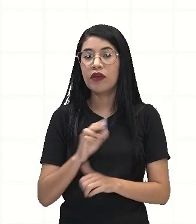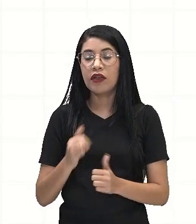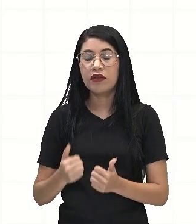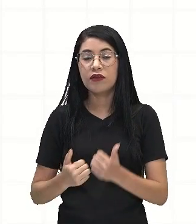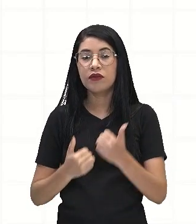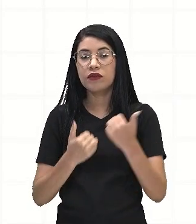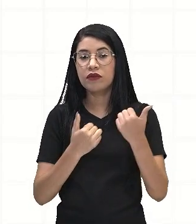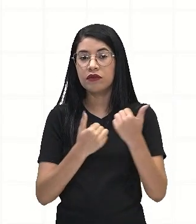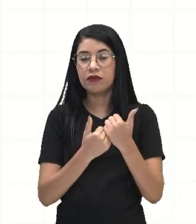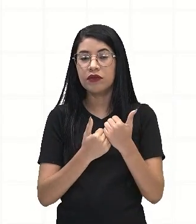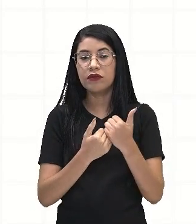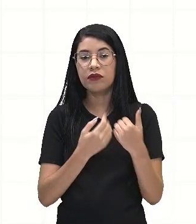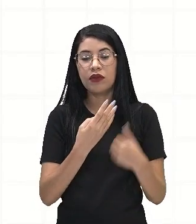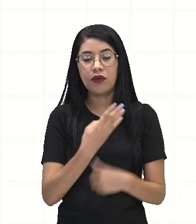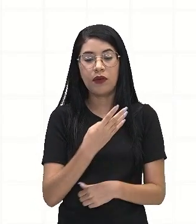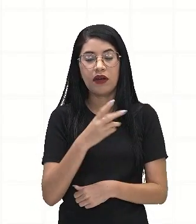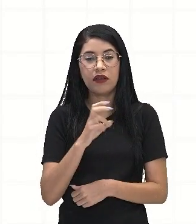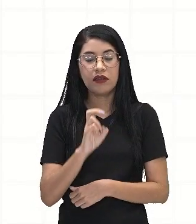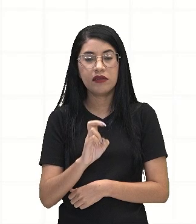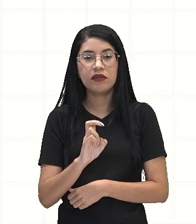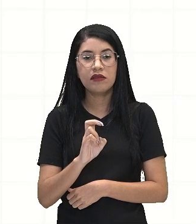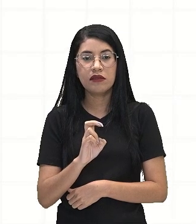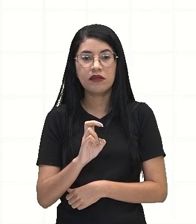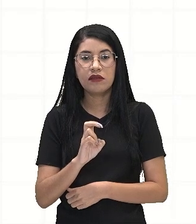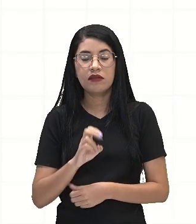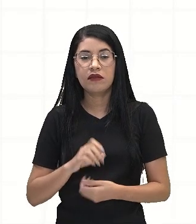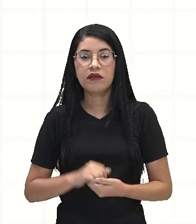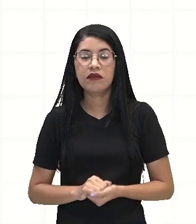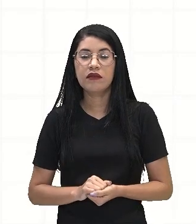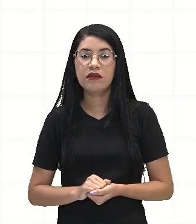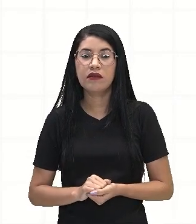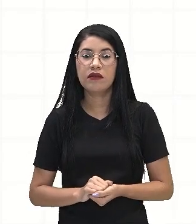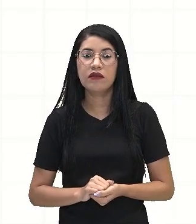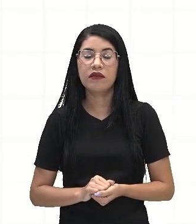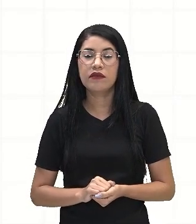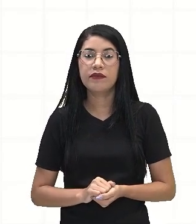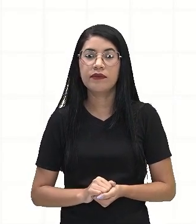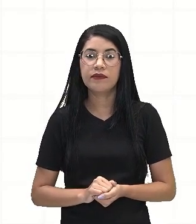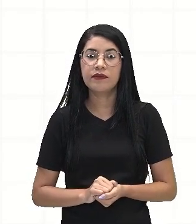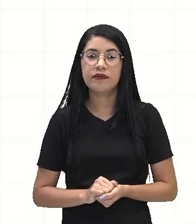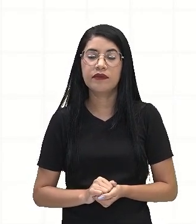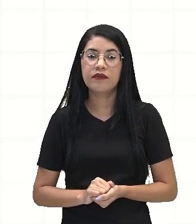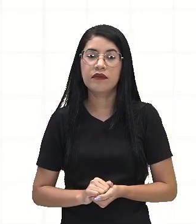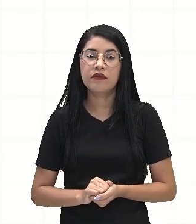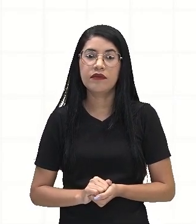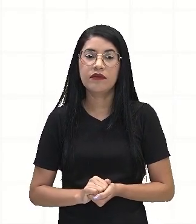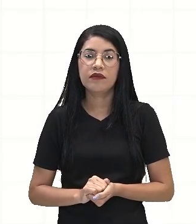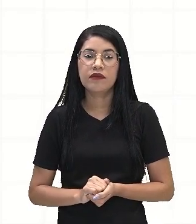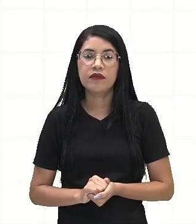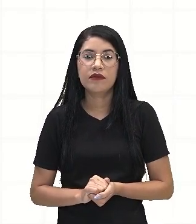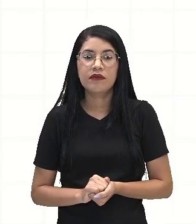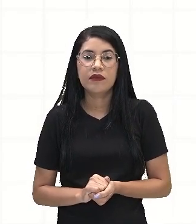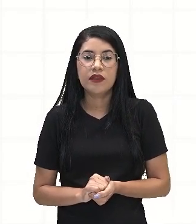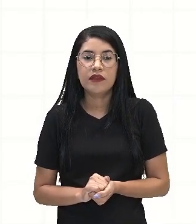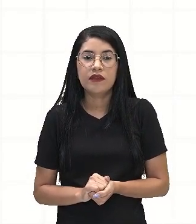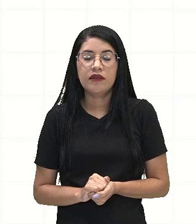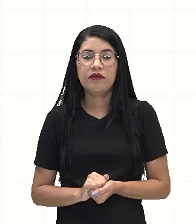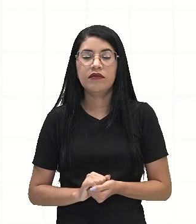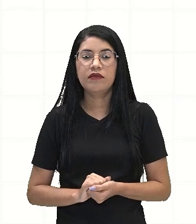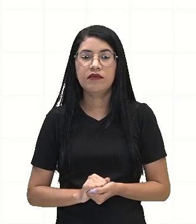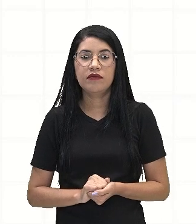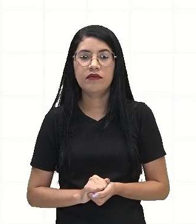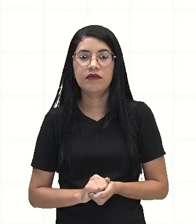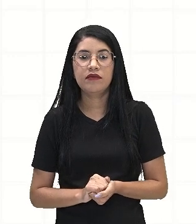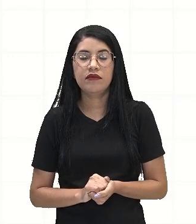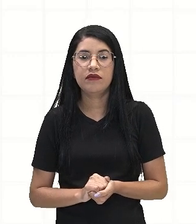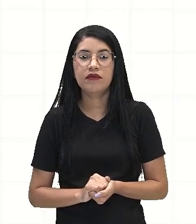informado que vale 45 centímetros cúbicos. Então, com essa informação, eu substituo